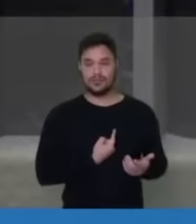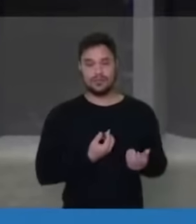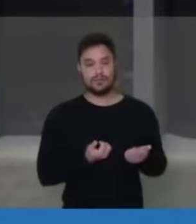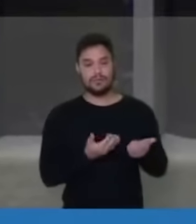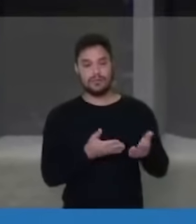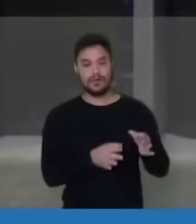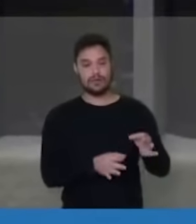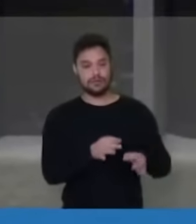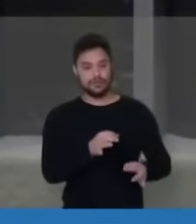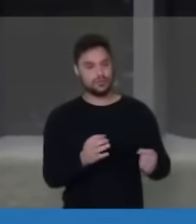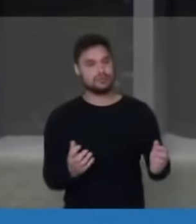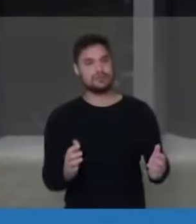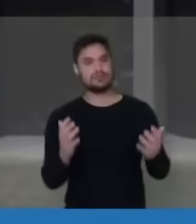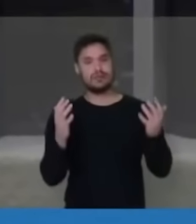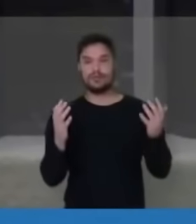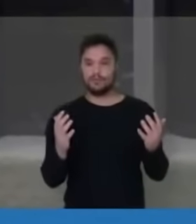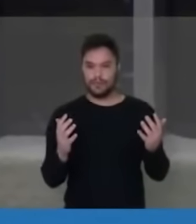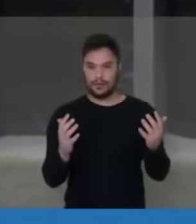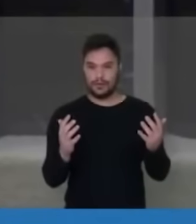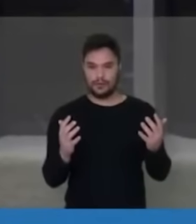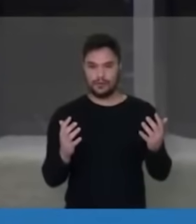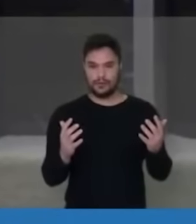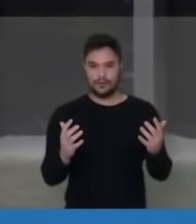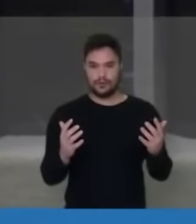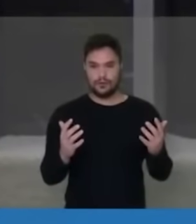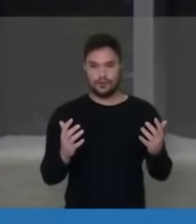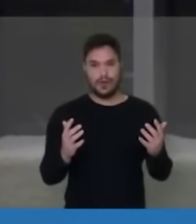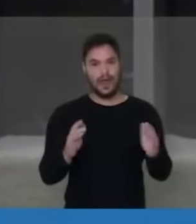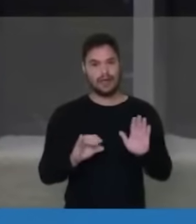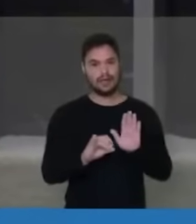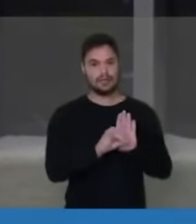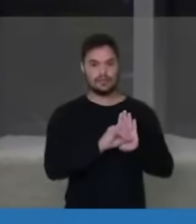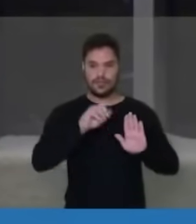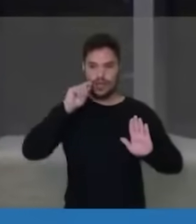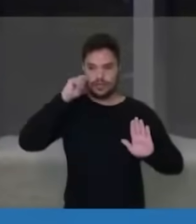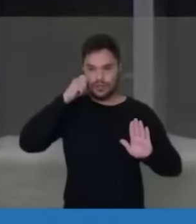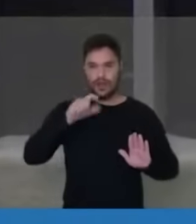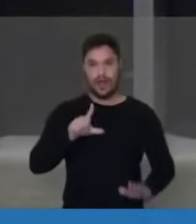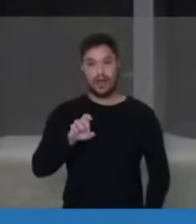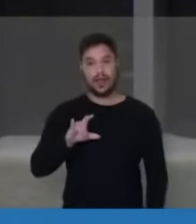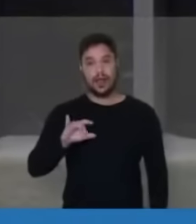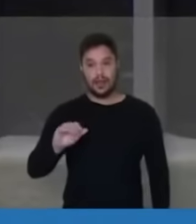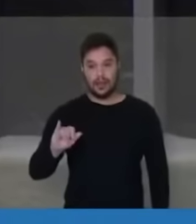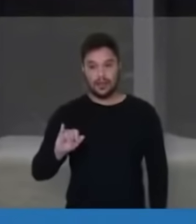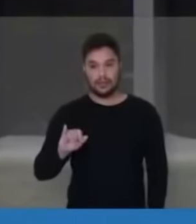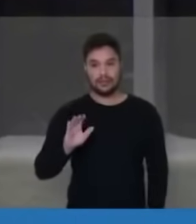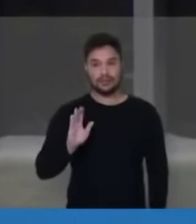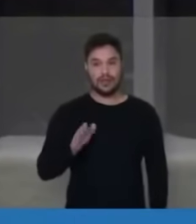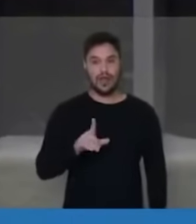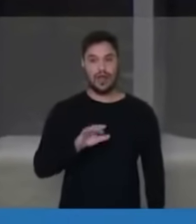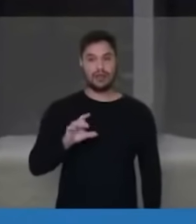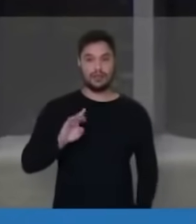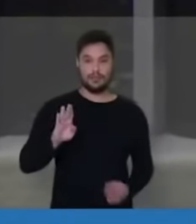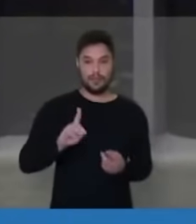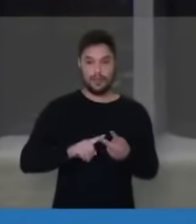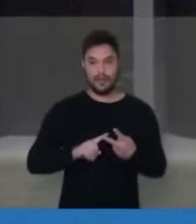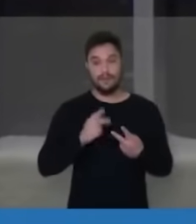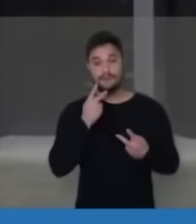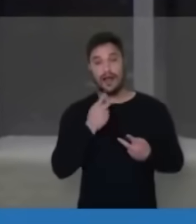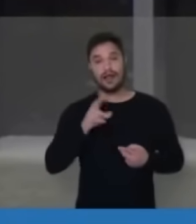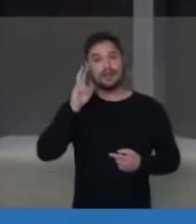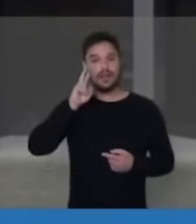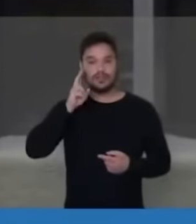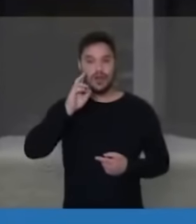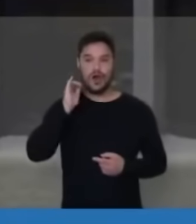justiça e celebrando a nossa rica negritude. A LDB já contempla isso, a lei fala da história e da